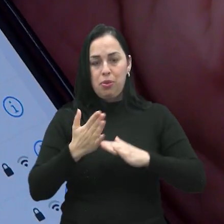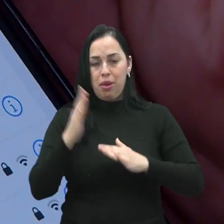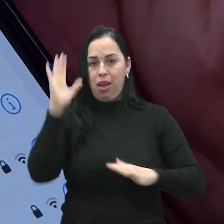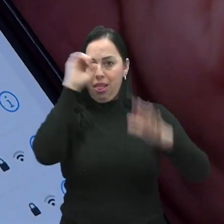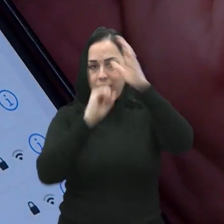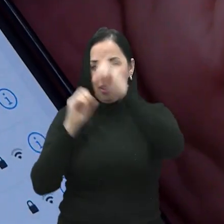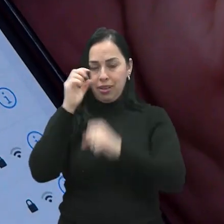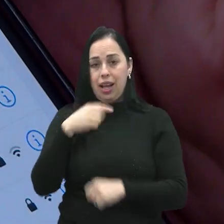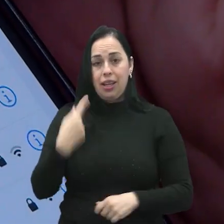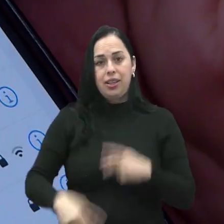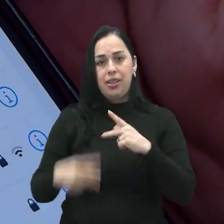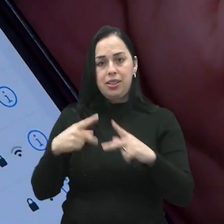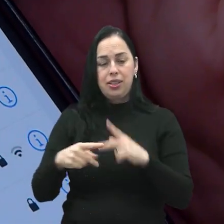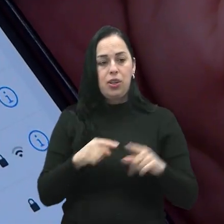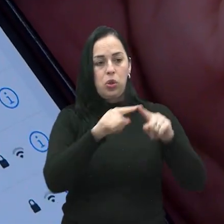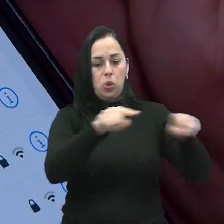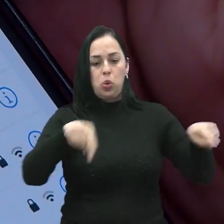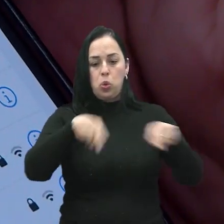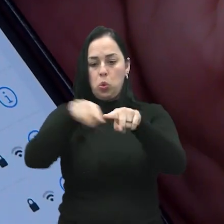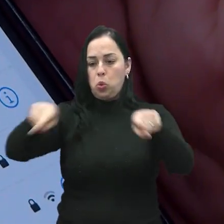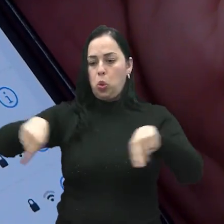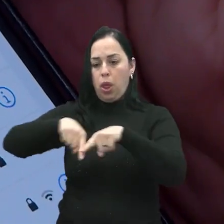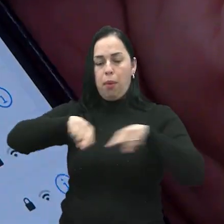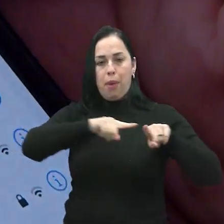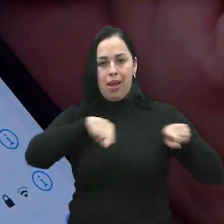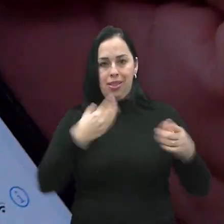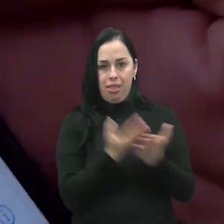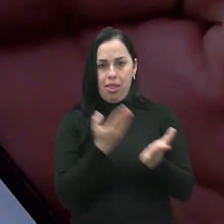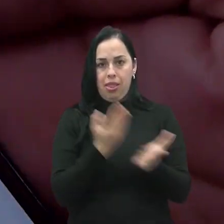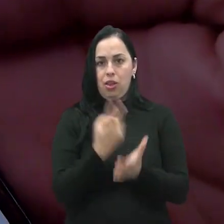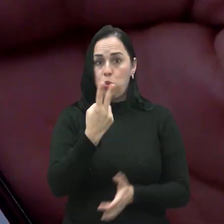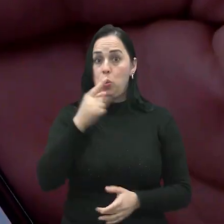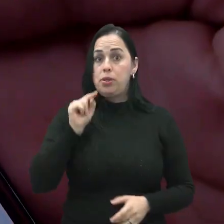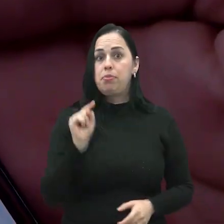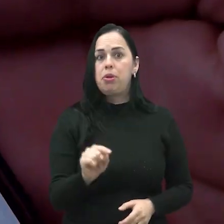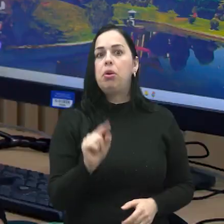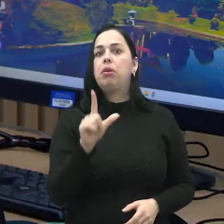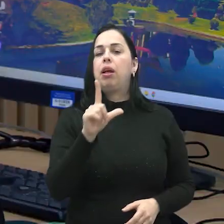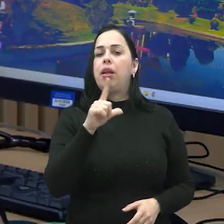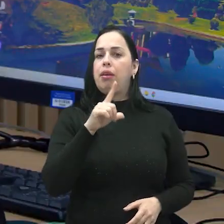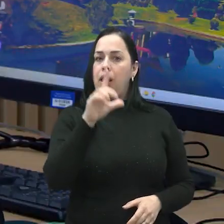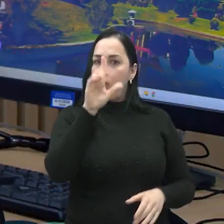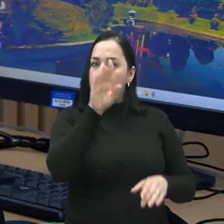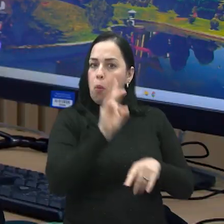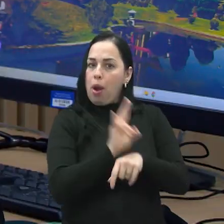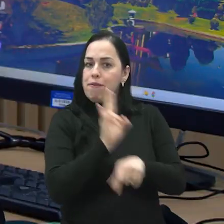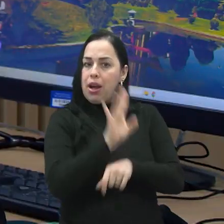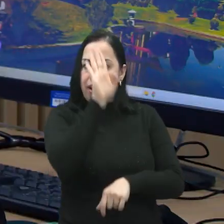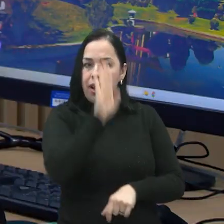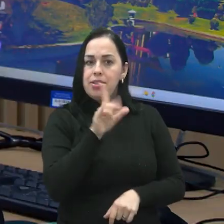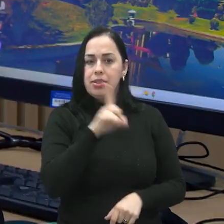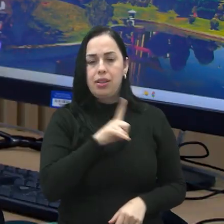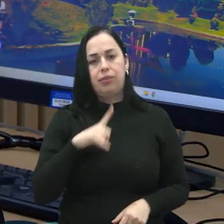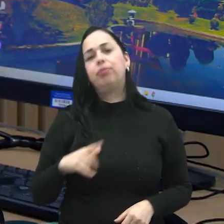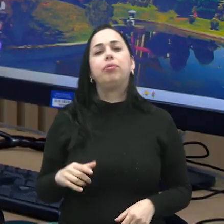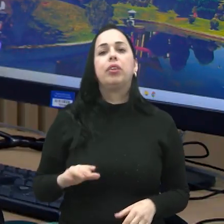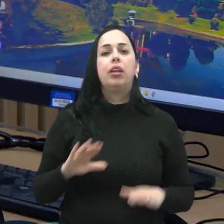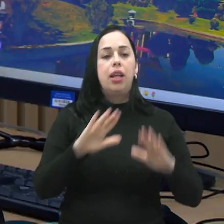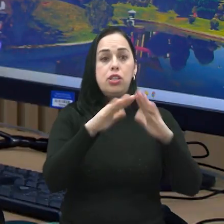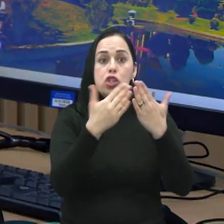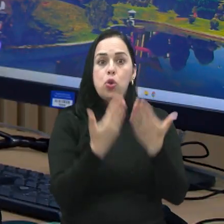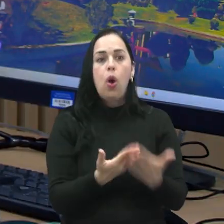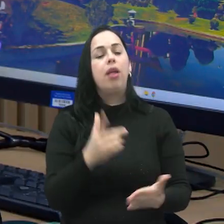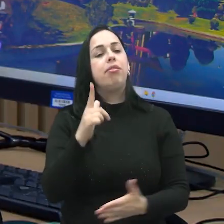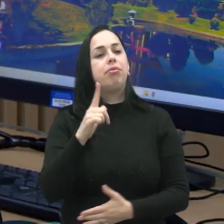dos Campos, mais de 2.000 salas de aula da rede municipal têm Wi-Fi grátis. Todos os alunos, praticamente da